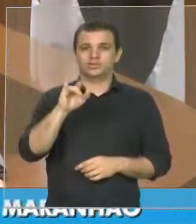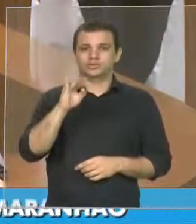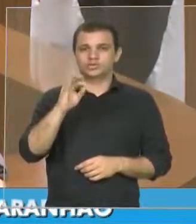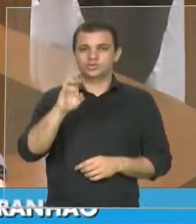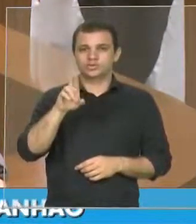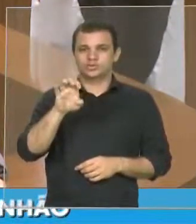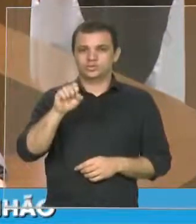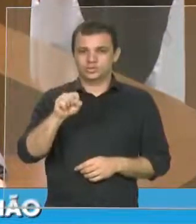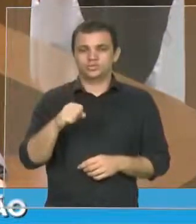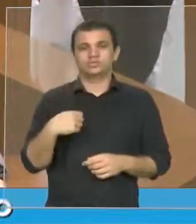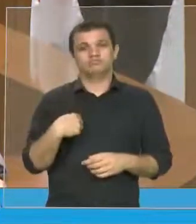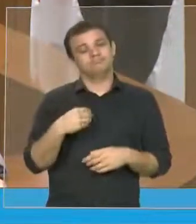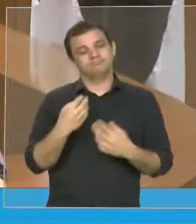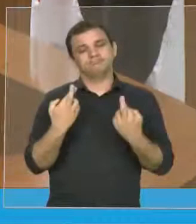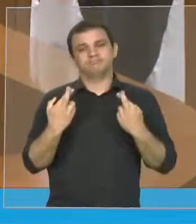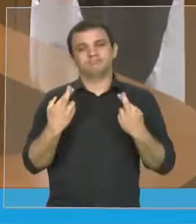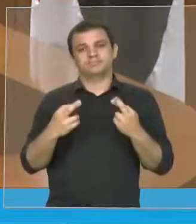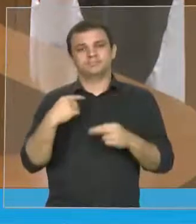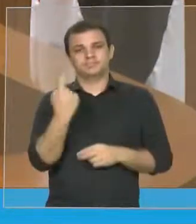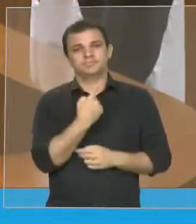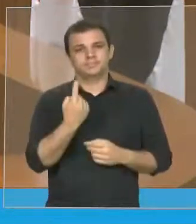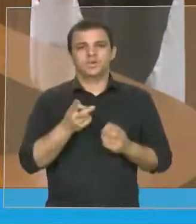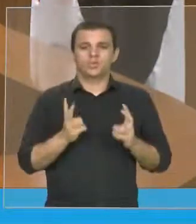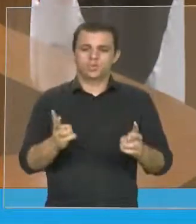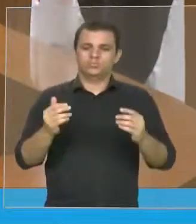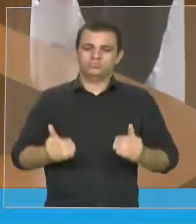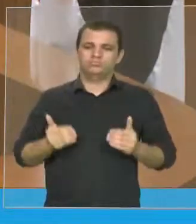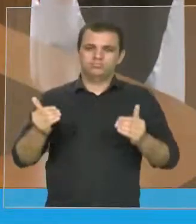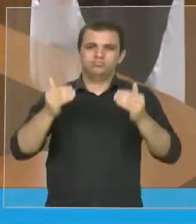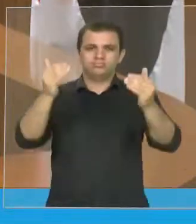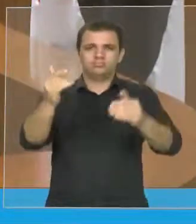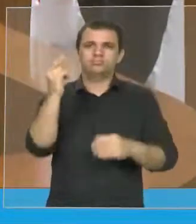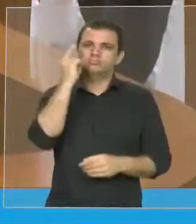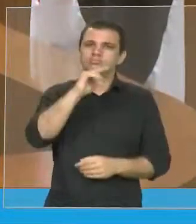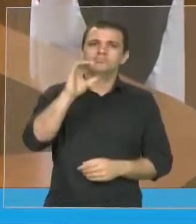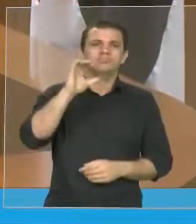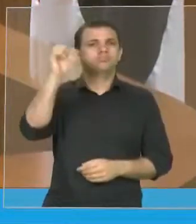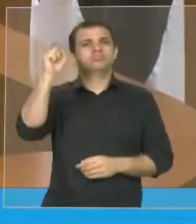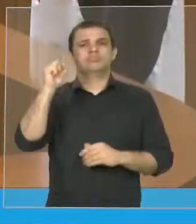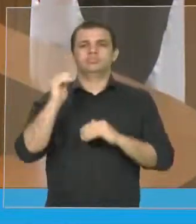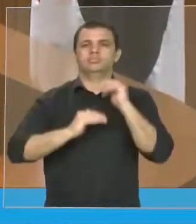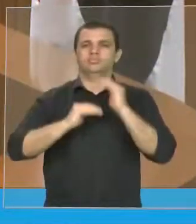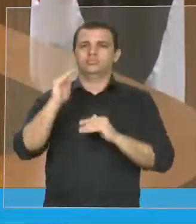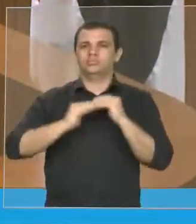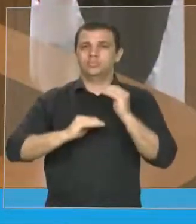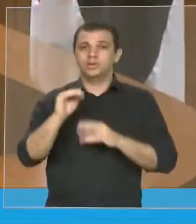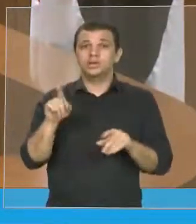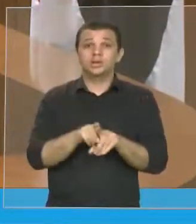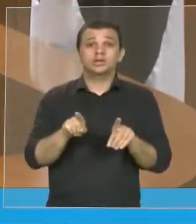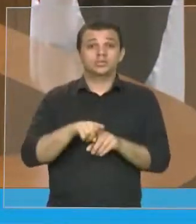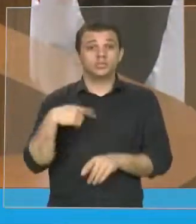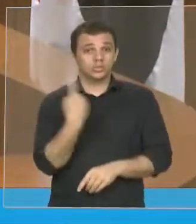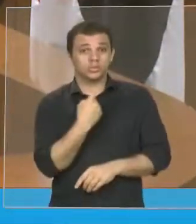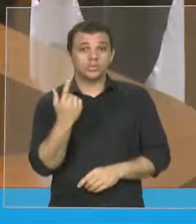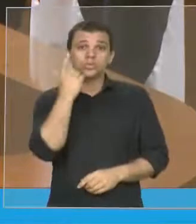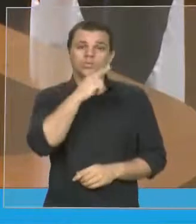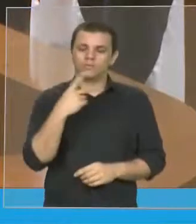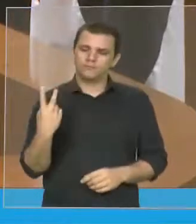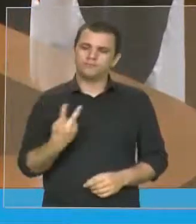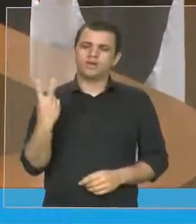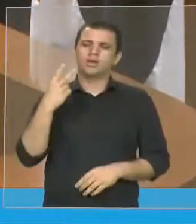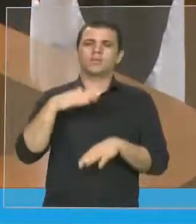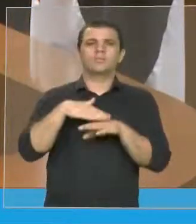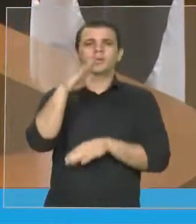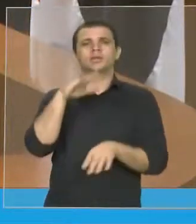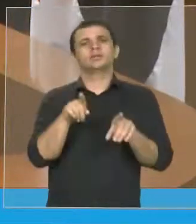nós continuemos avançando nas conquistas funcionais, que nós possamos ser cada vez mais valorizados, e